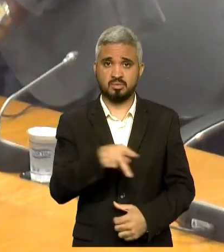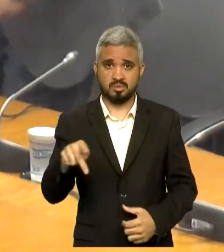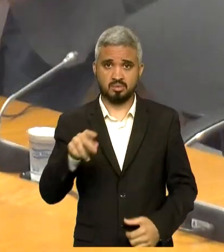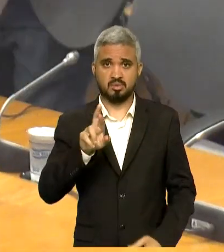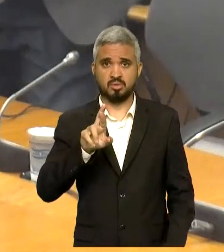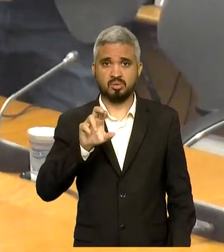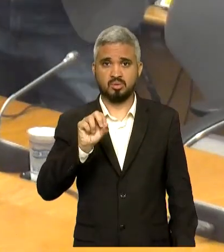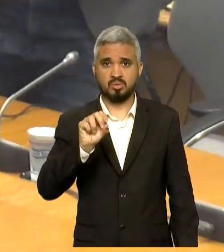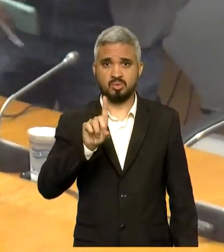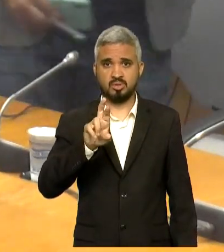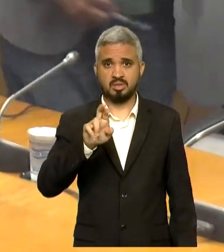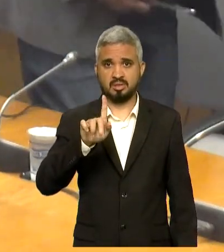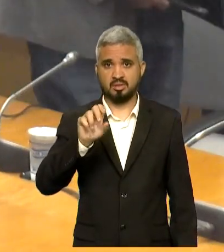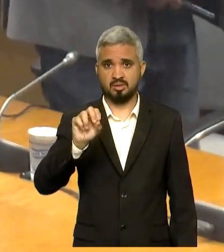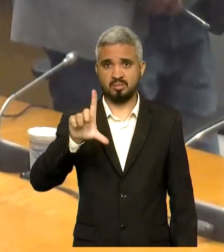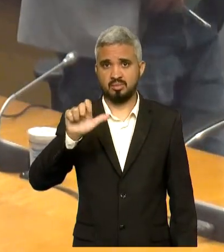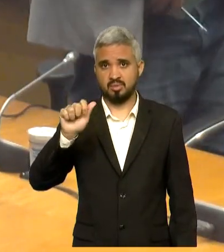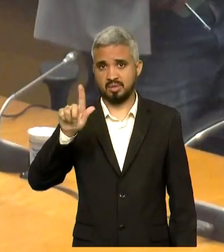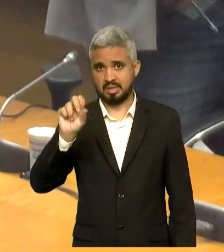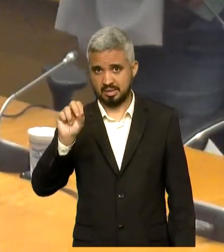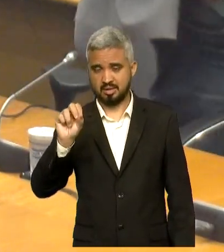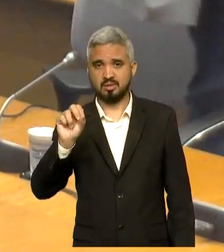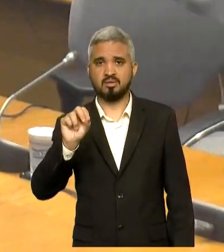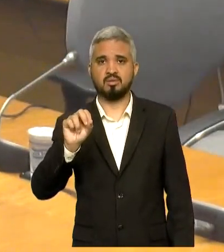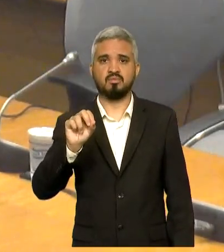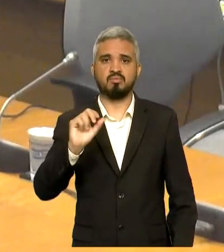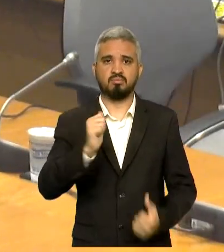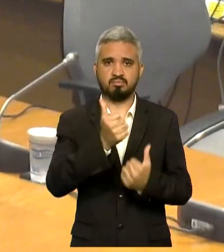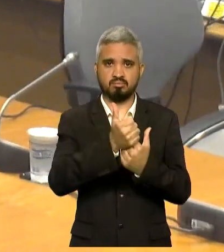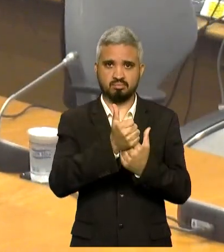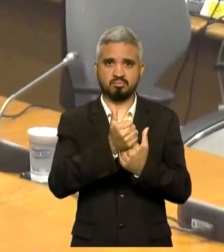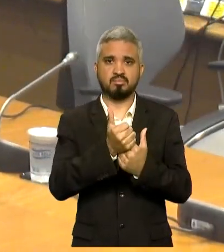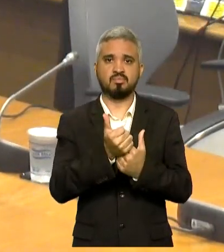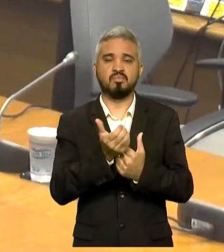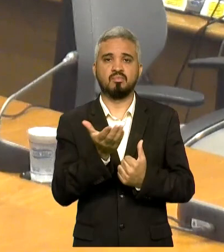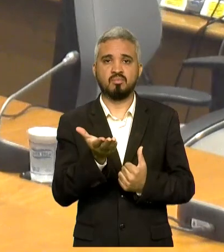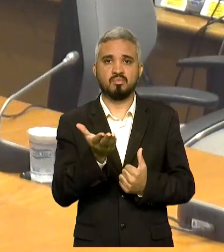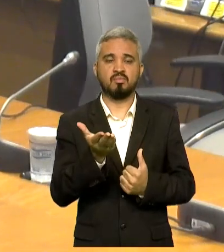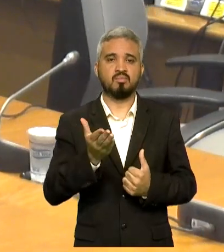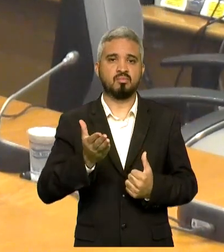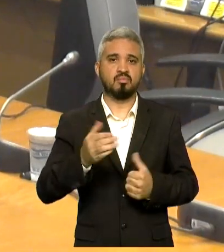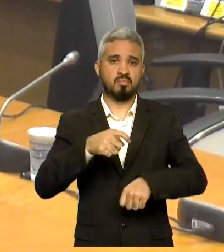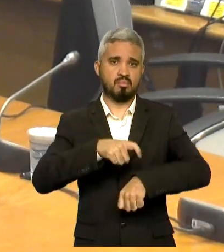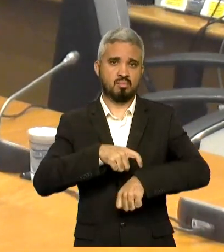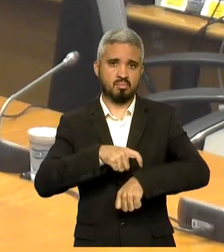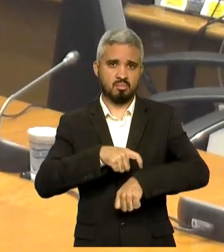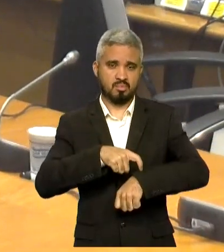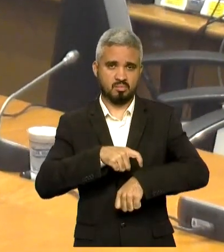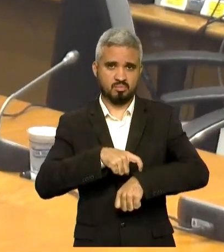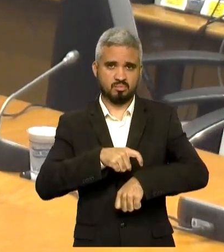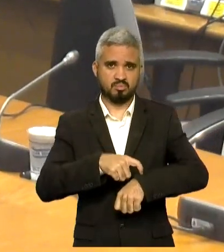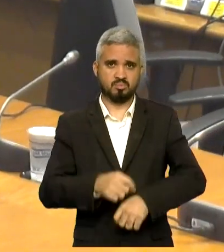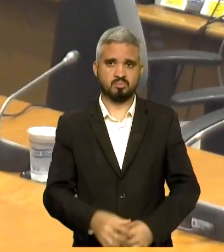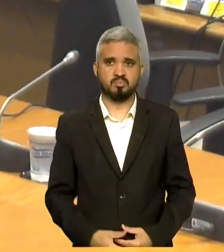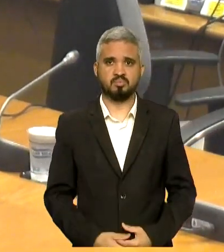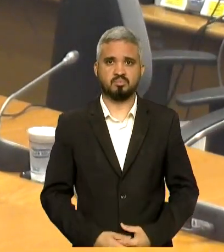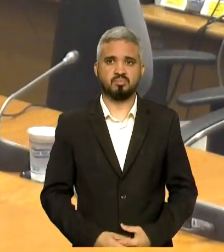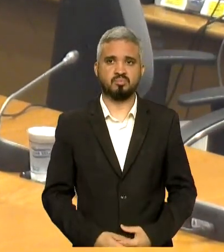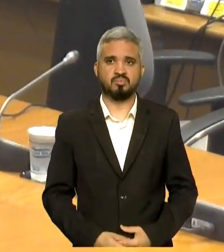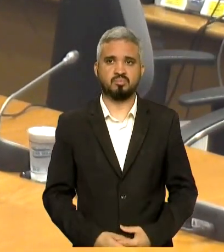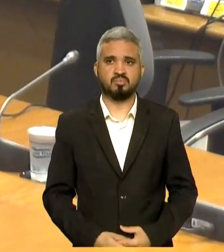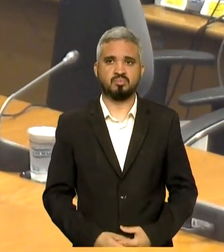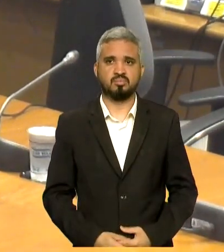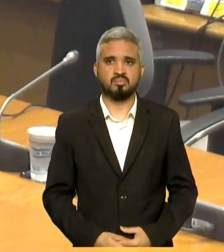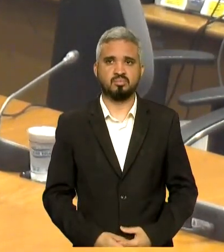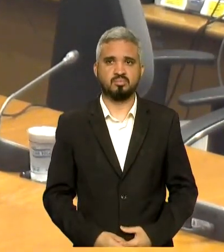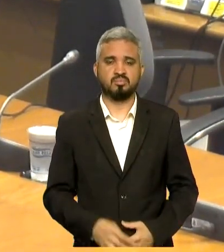agradeço publicamente as palavras do tempo dos blocos se pronuncia neste momento. É um deles. E me sinto muito honrado, deputado, de